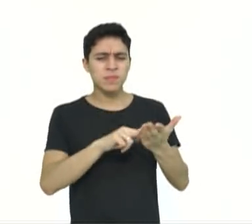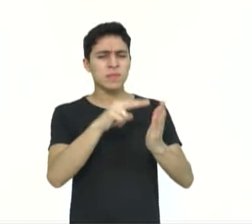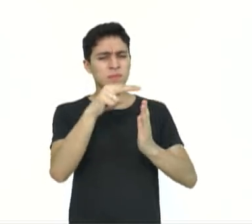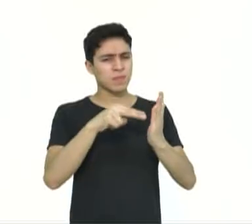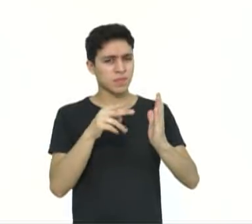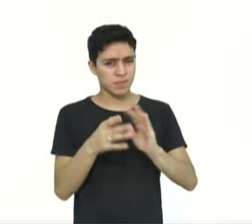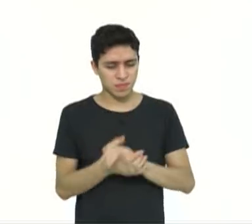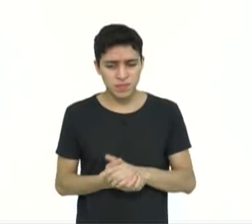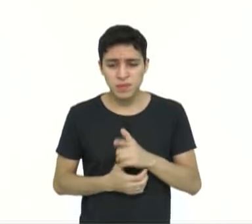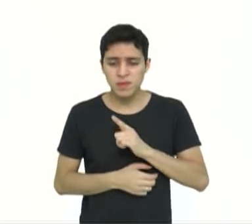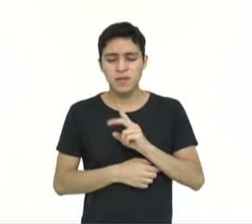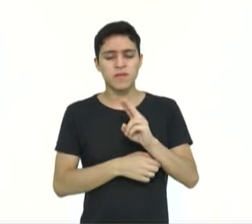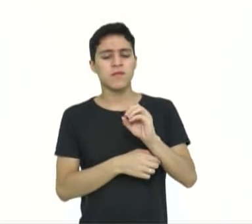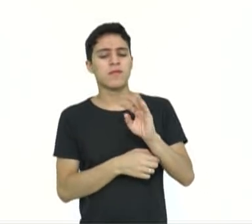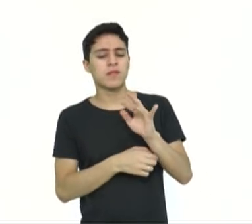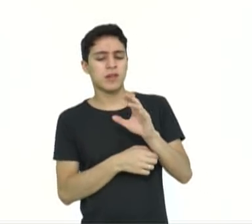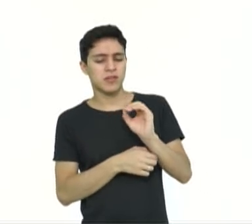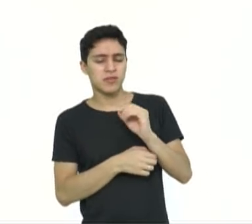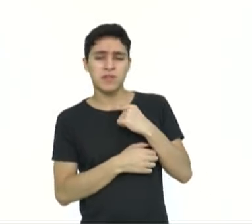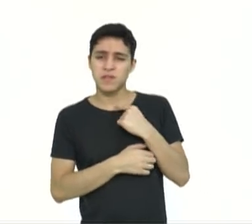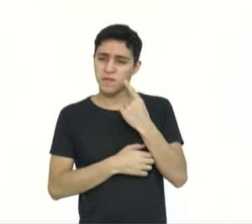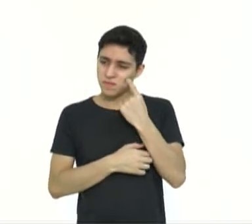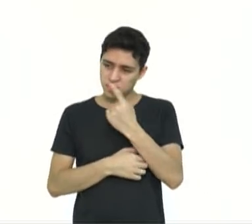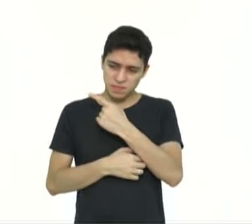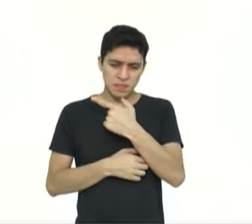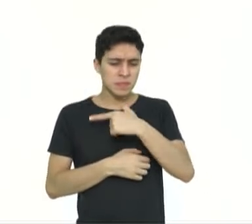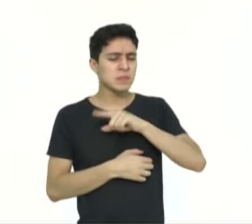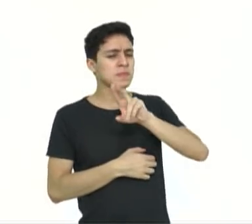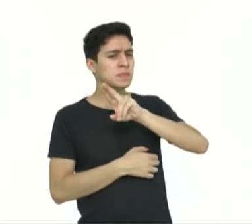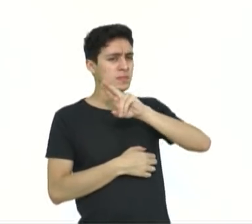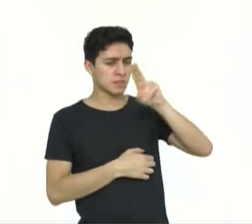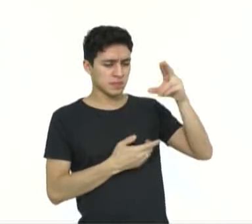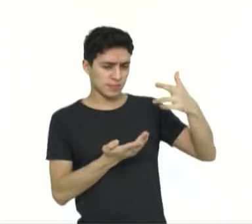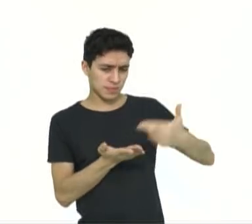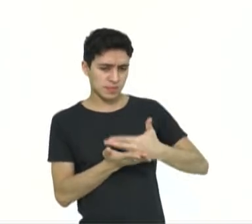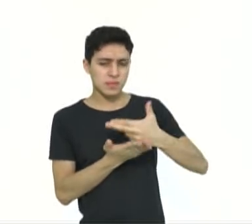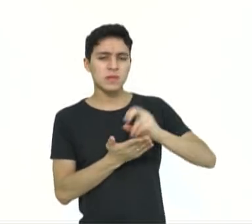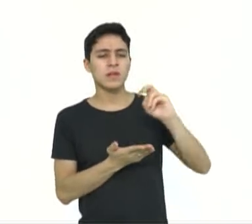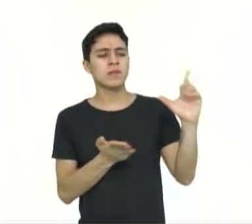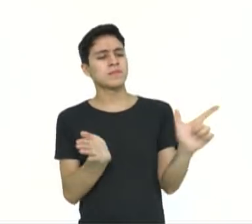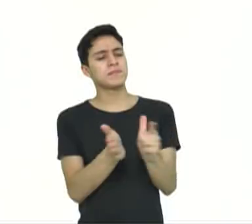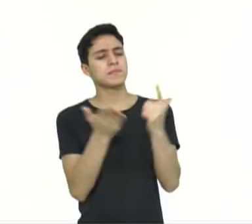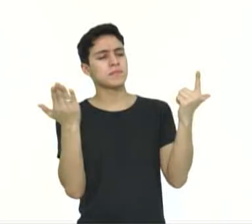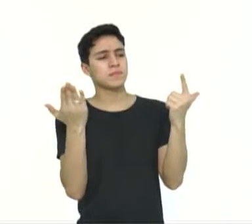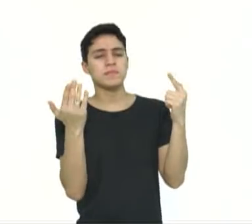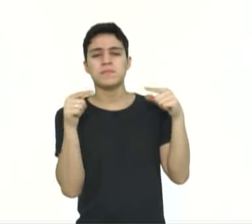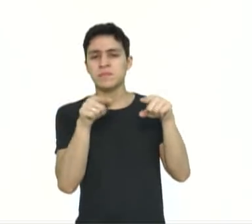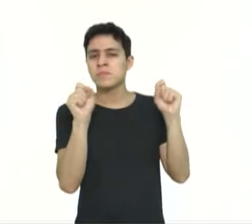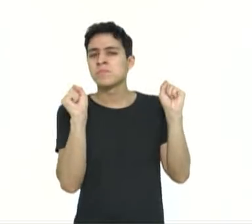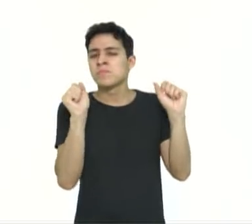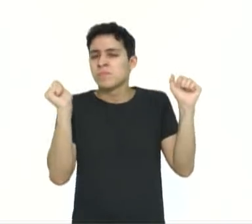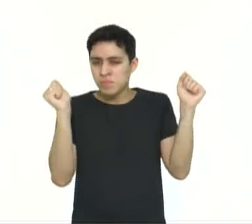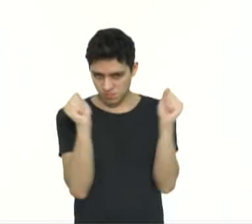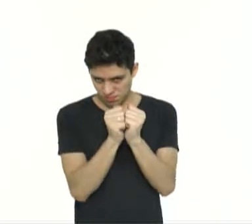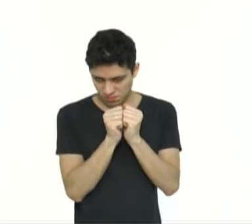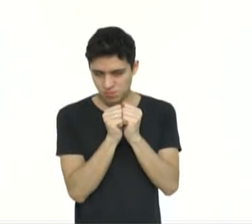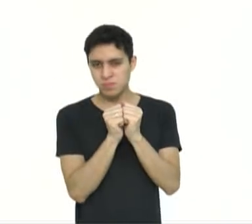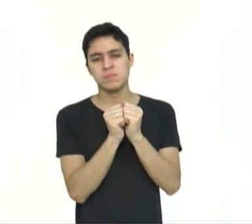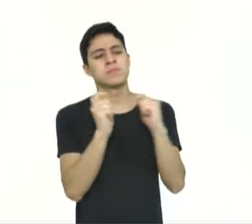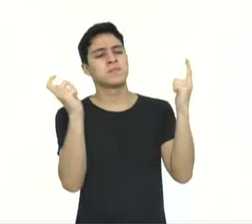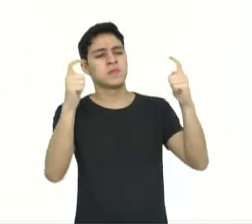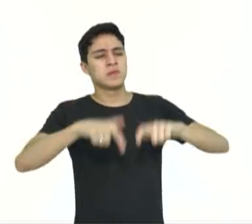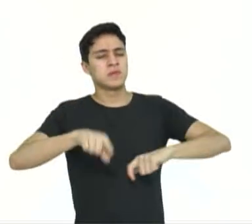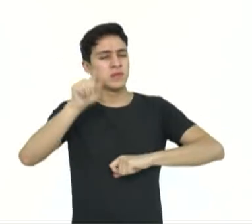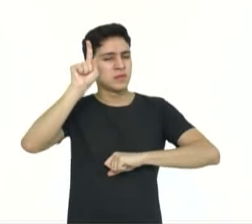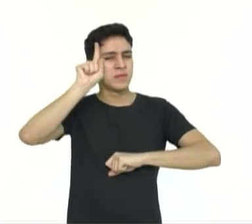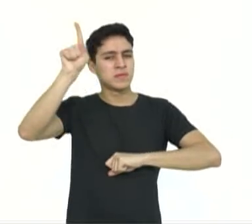mesmo? O vocativo, que aparece o nome da revista ou do jornal e pode vir acompanhada de local e